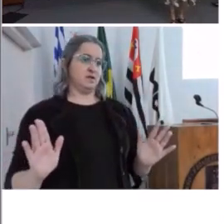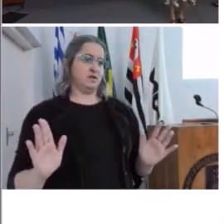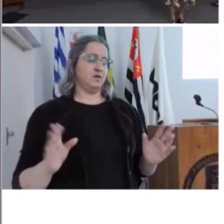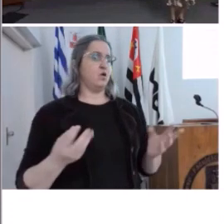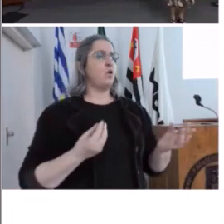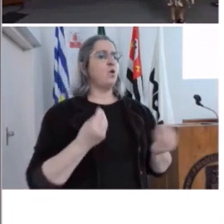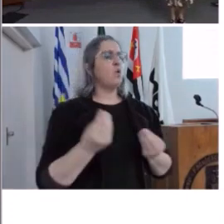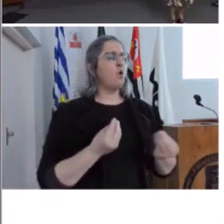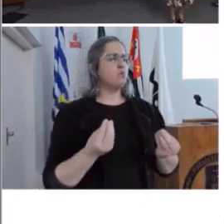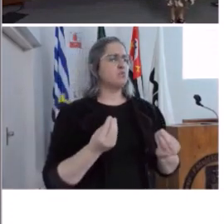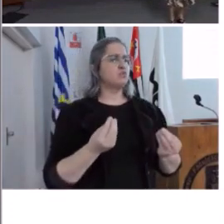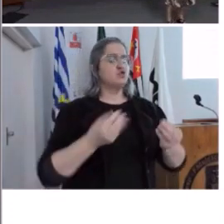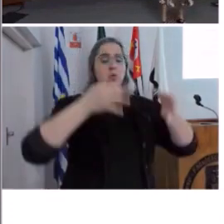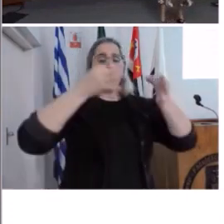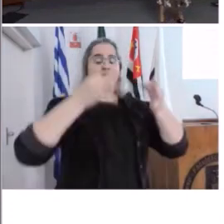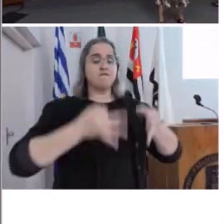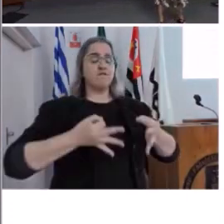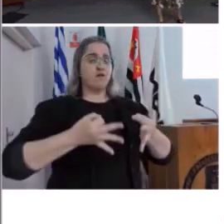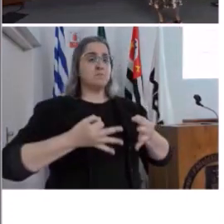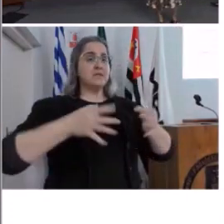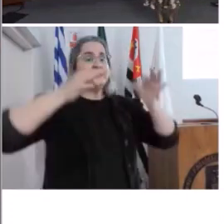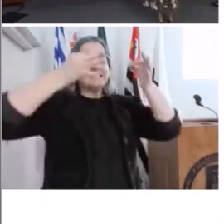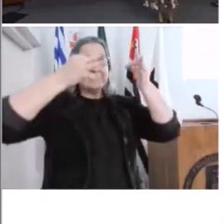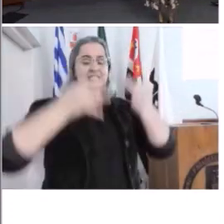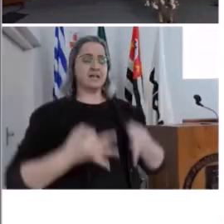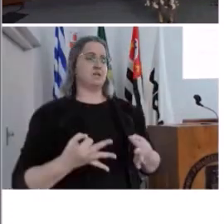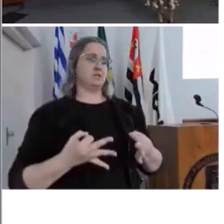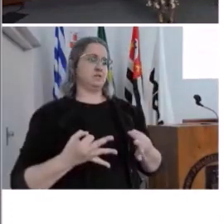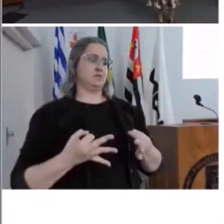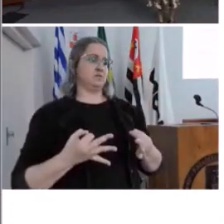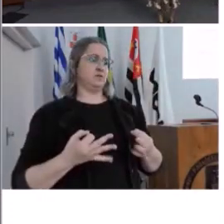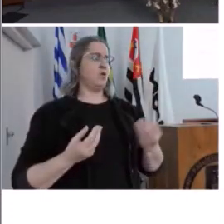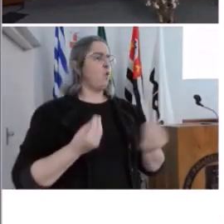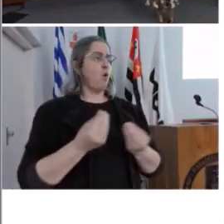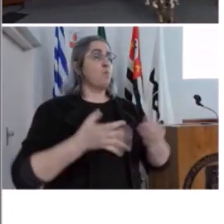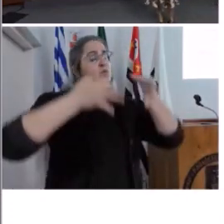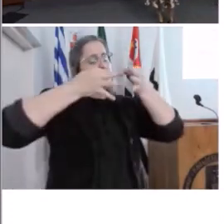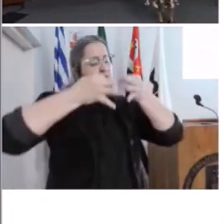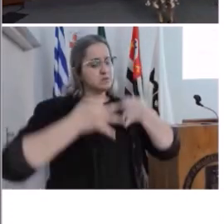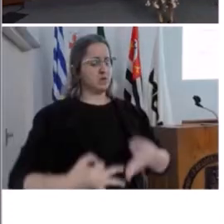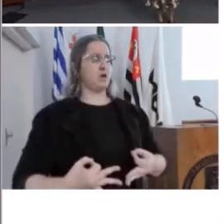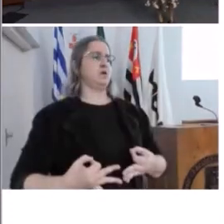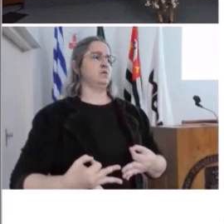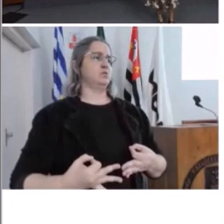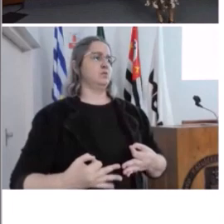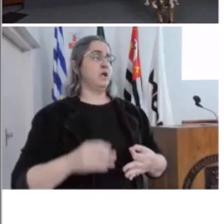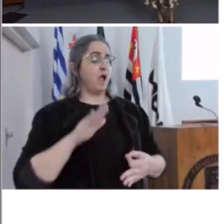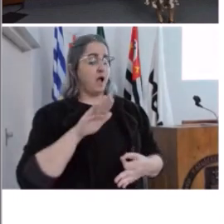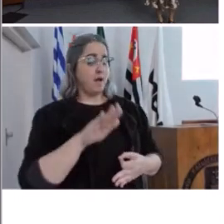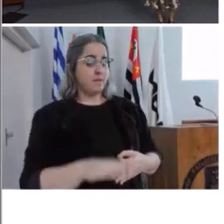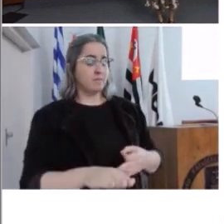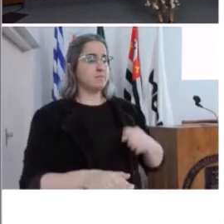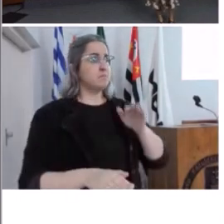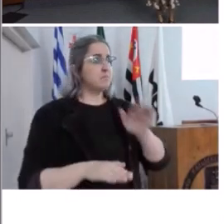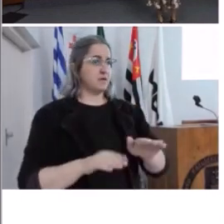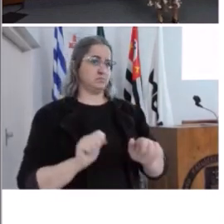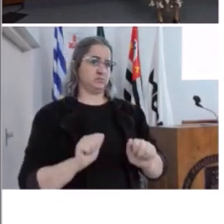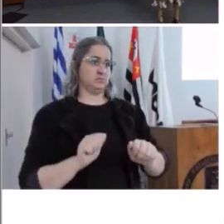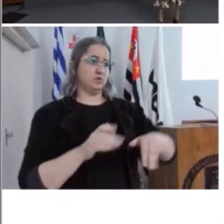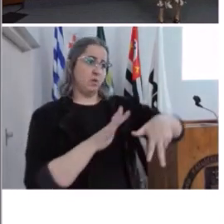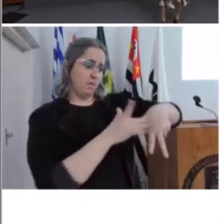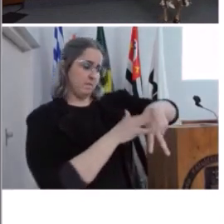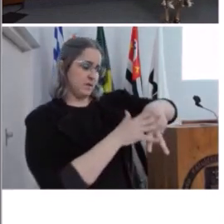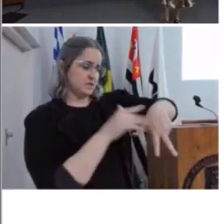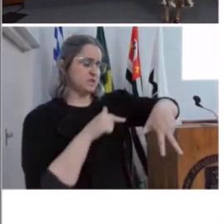personalizada. Isso eu achei fantástico que a professora Lilian comentou, Cada paciente é um paciente. Não